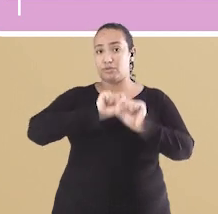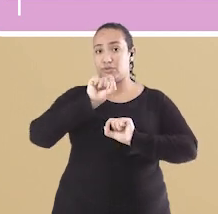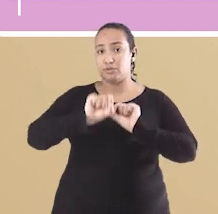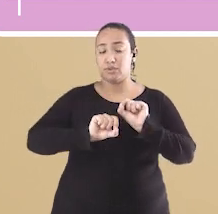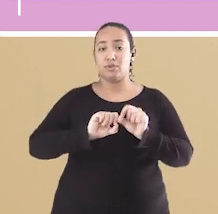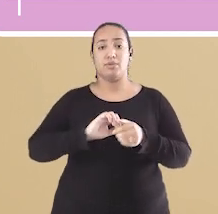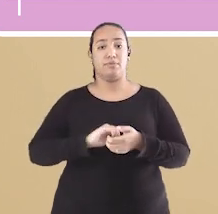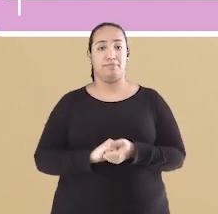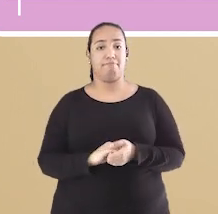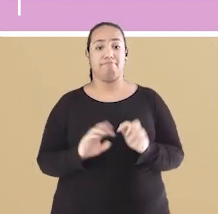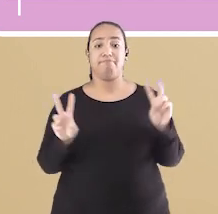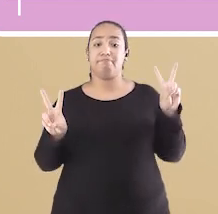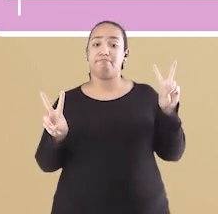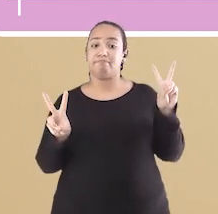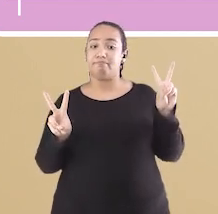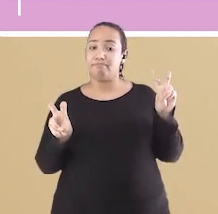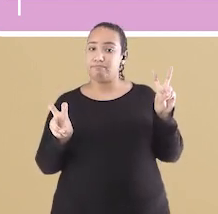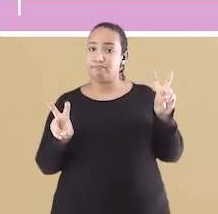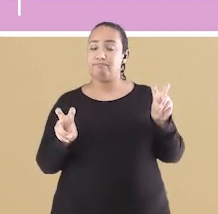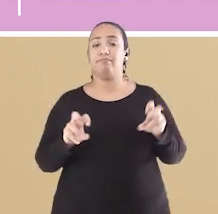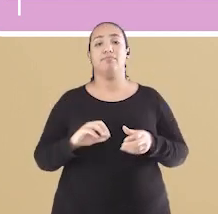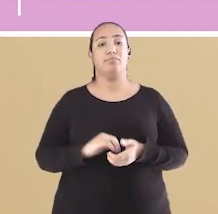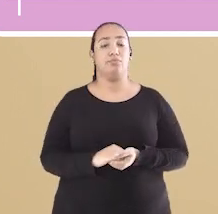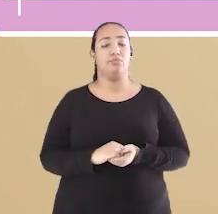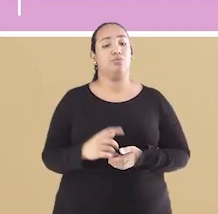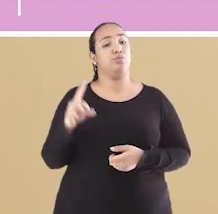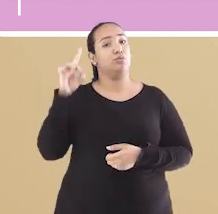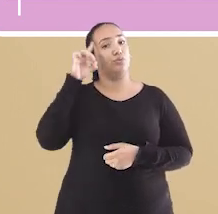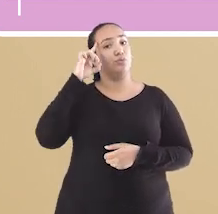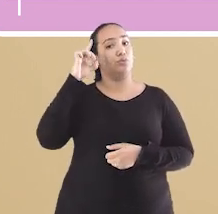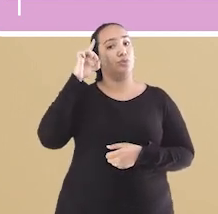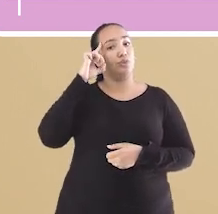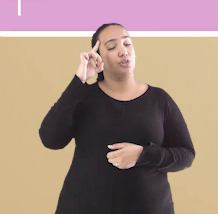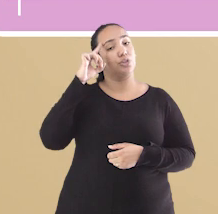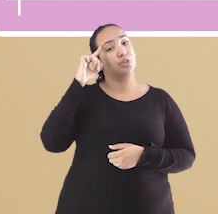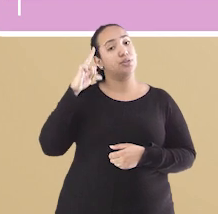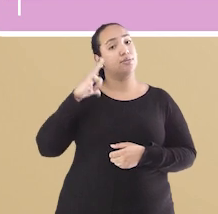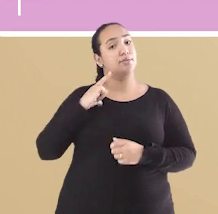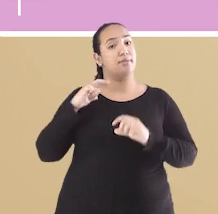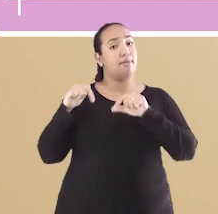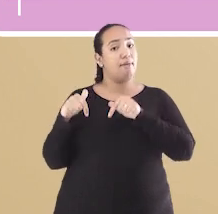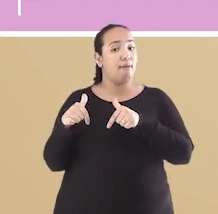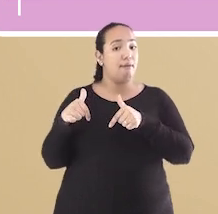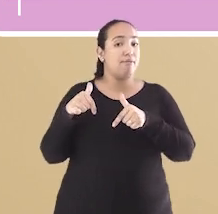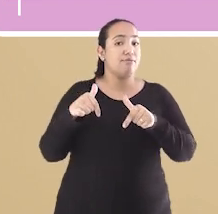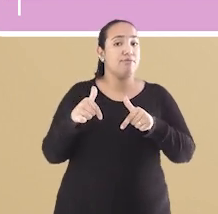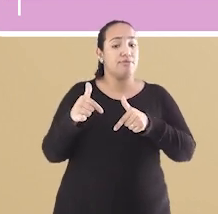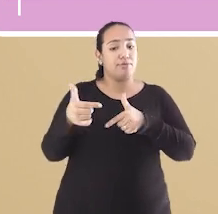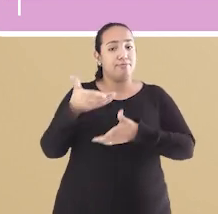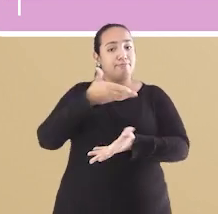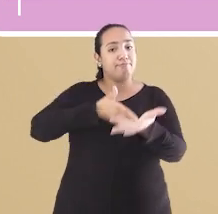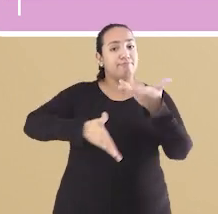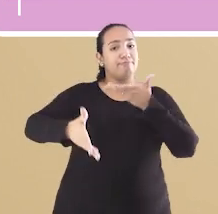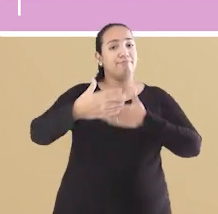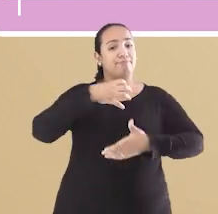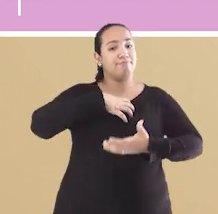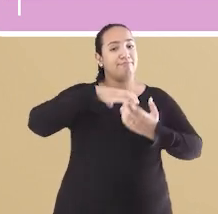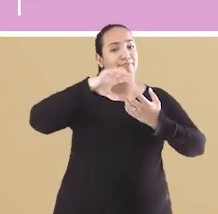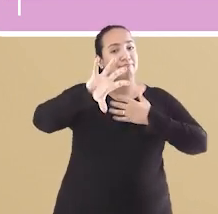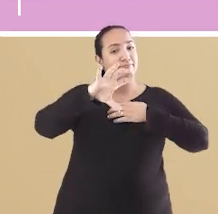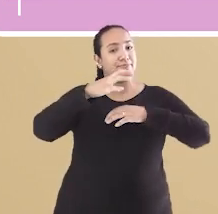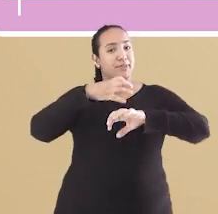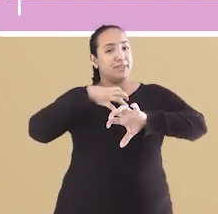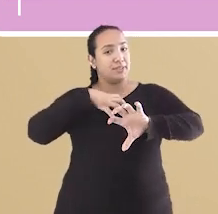no seguinte, abre aspas aí, adotar no dia a dia atitudes de solidariedade,